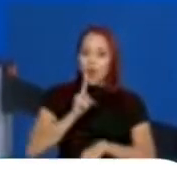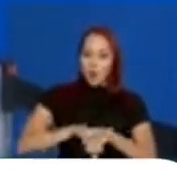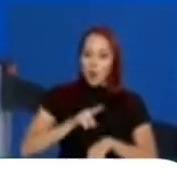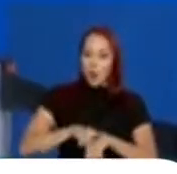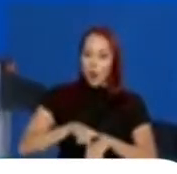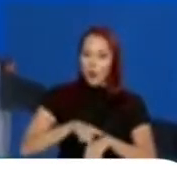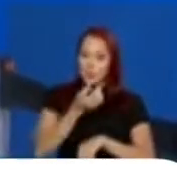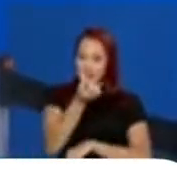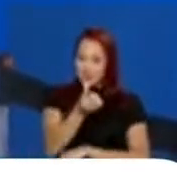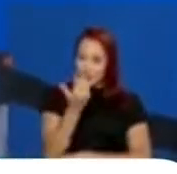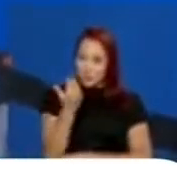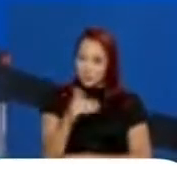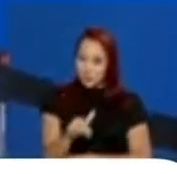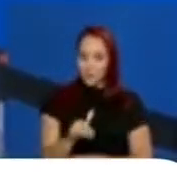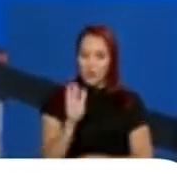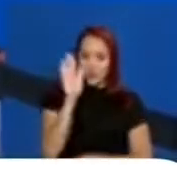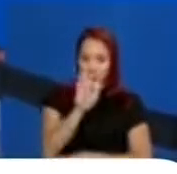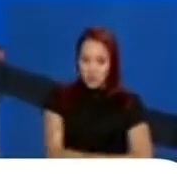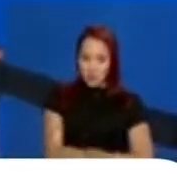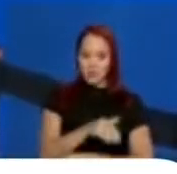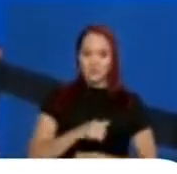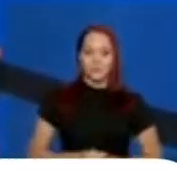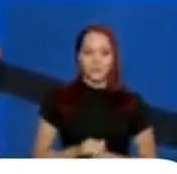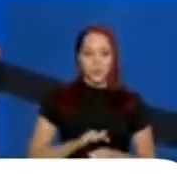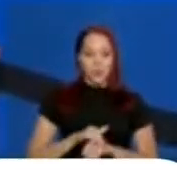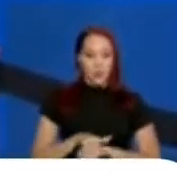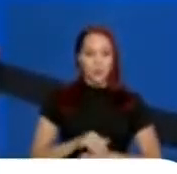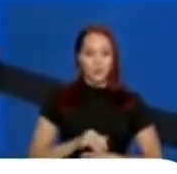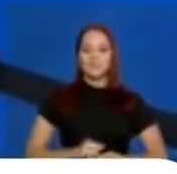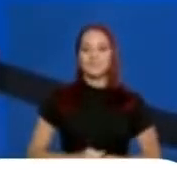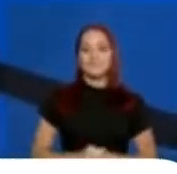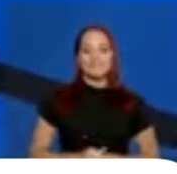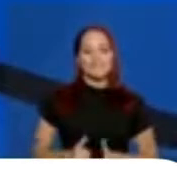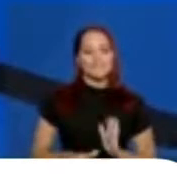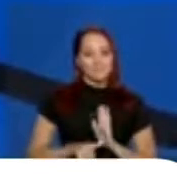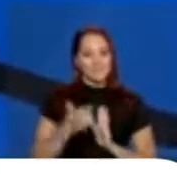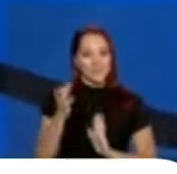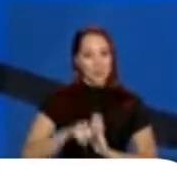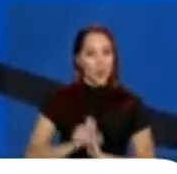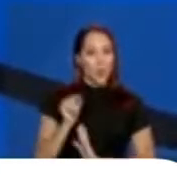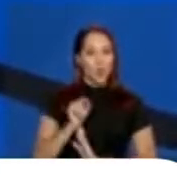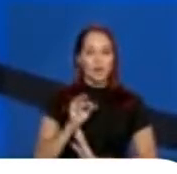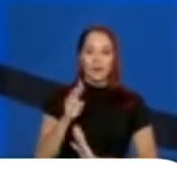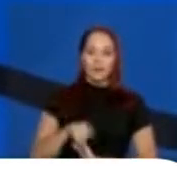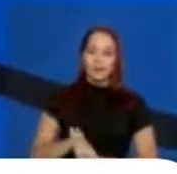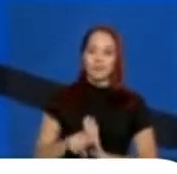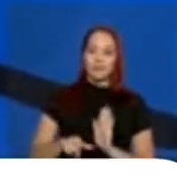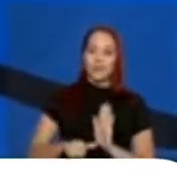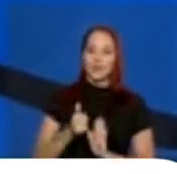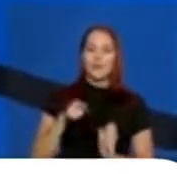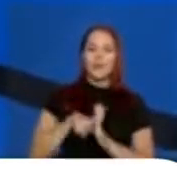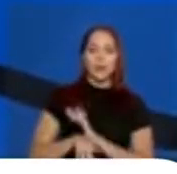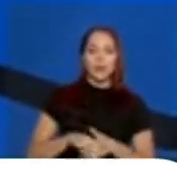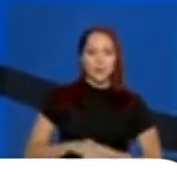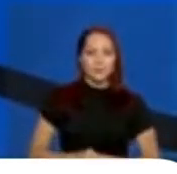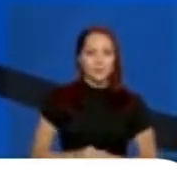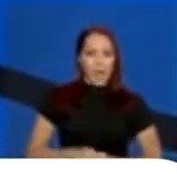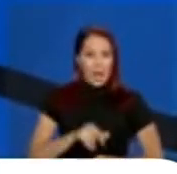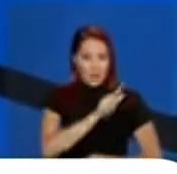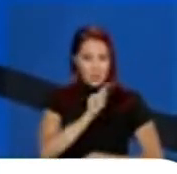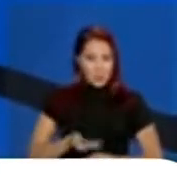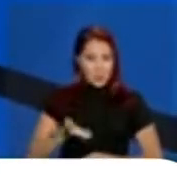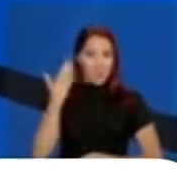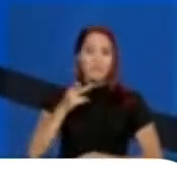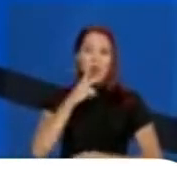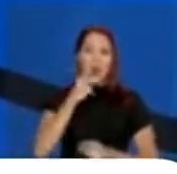18h30. Vou começar pelo primeiro tema, casos e óbitos. Natália Cancianfora, de São Paulo. A gestão anterior da pasta falava que o pico